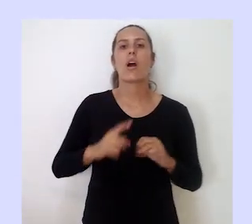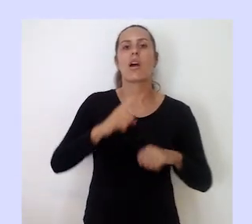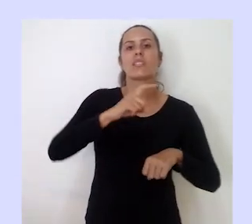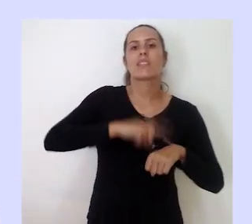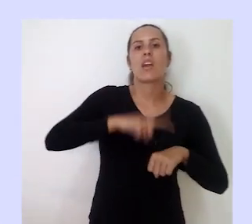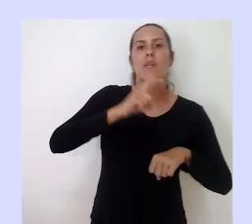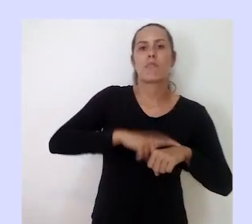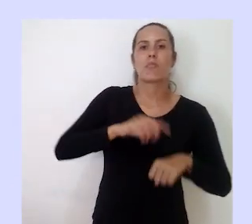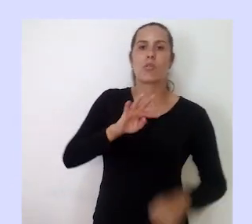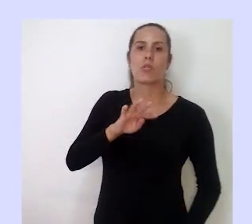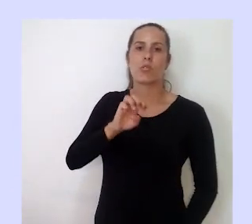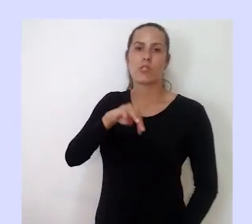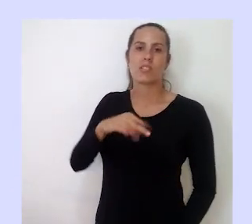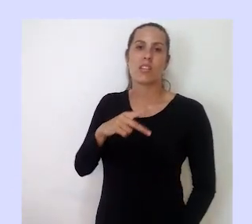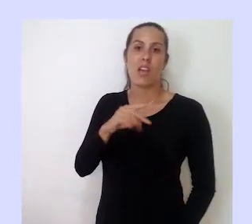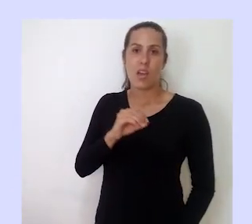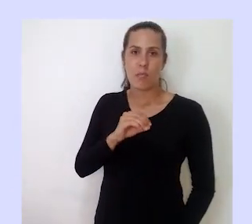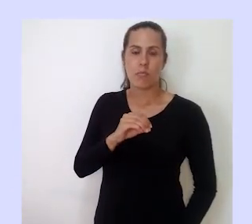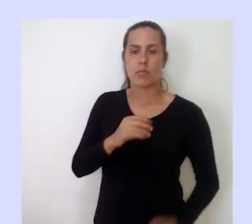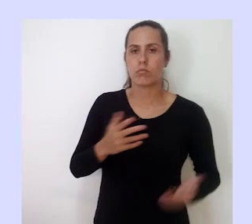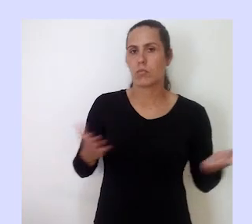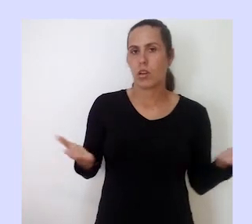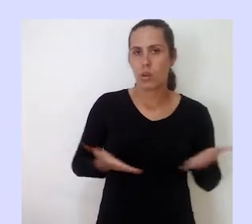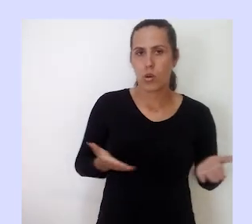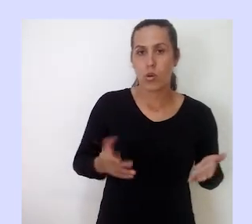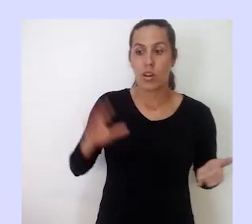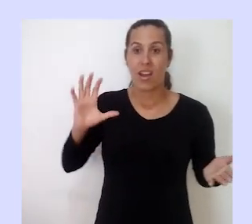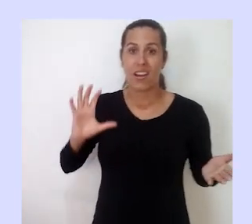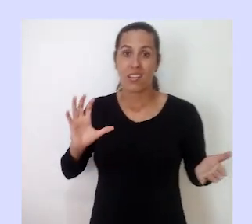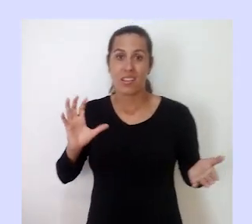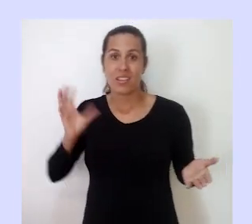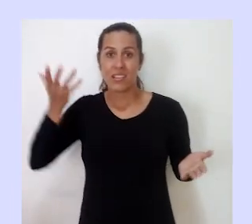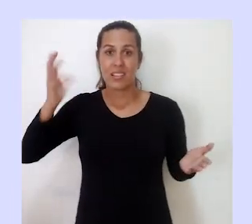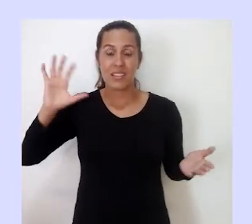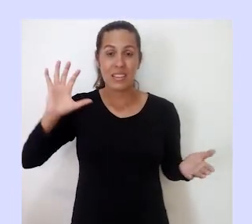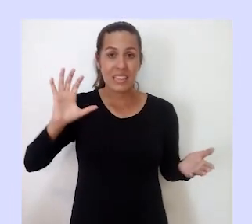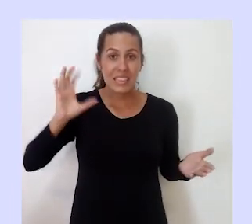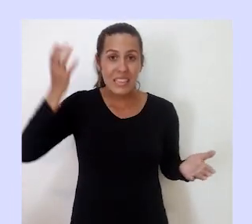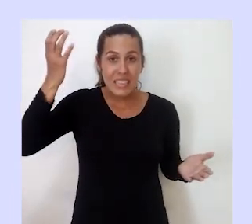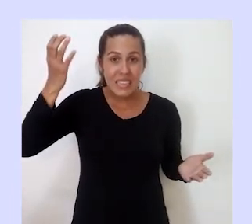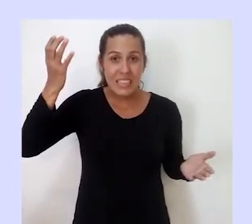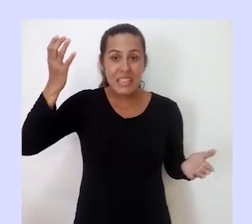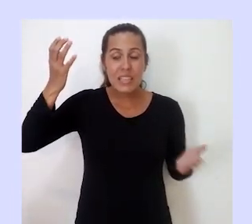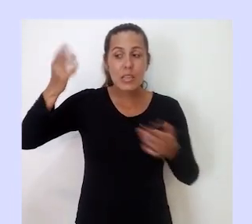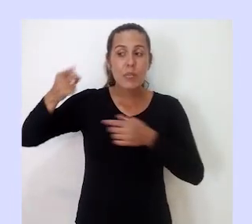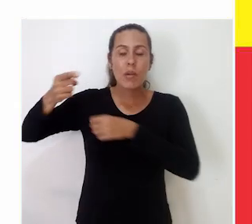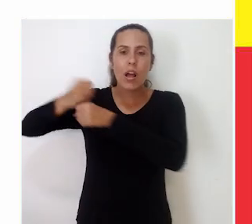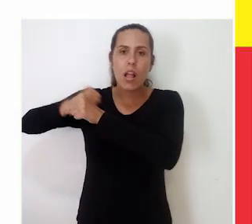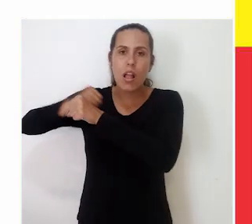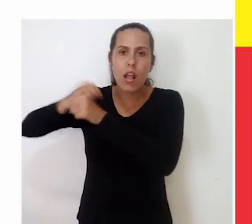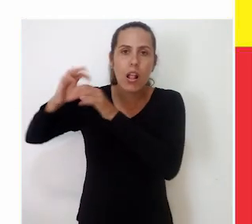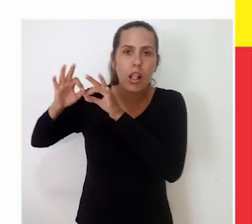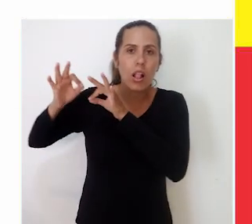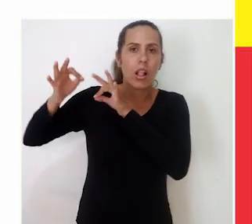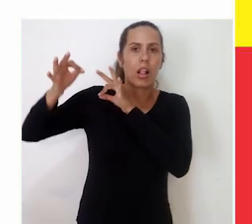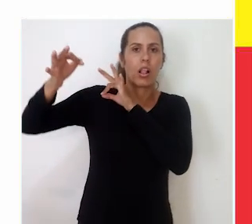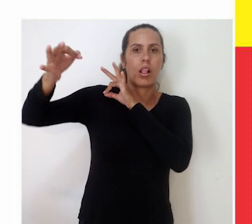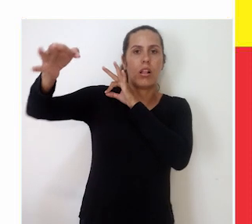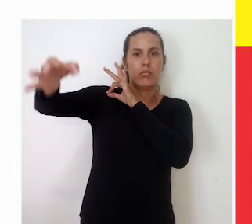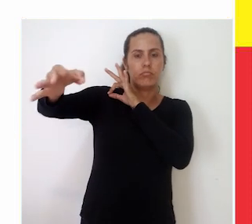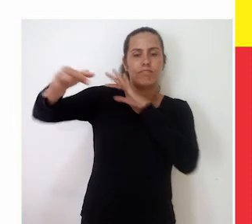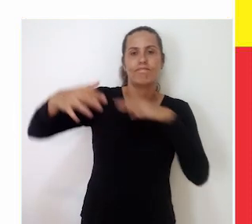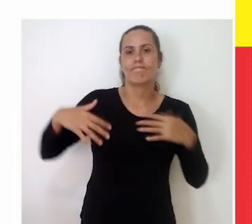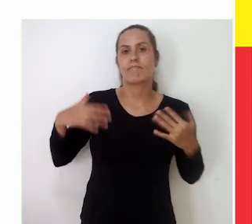Porque tempo é agora, clima é duradouro. Então, seca é um fenômeno